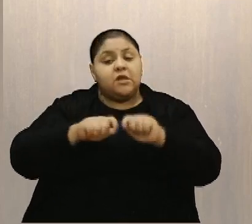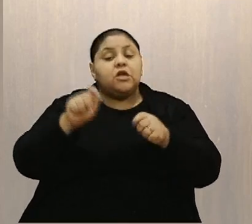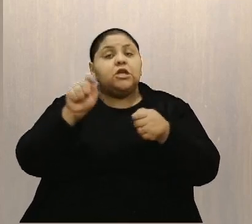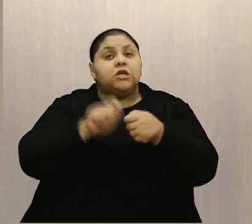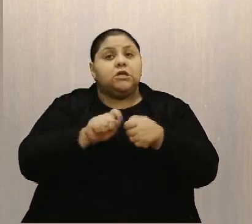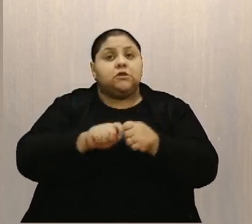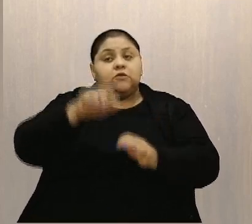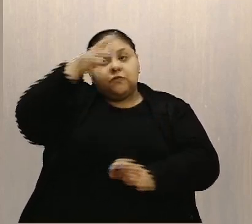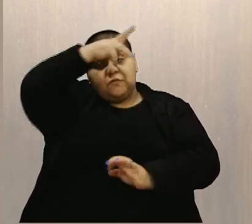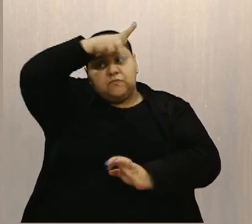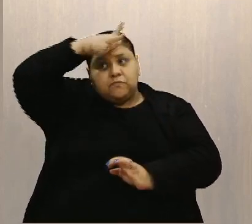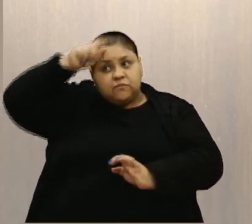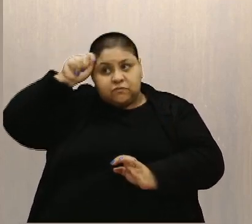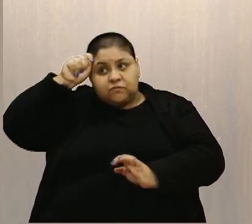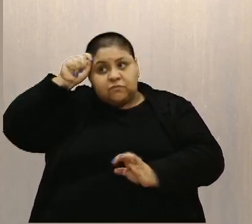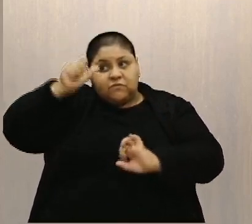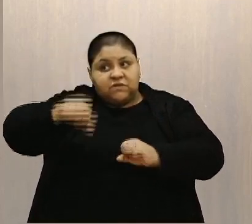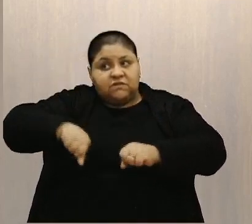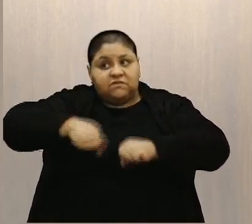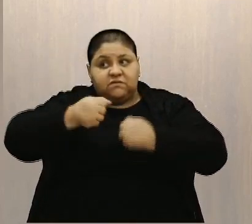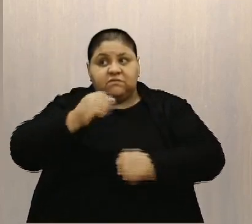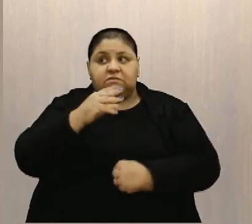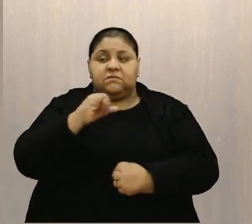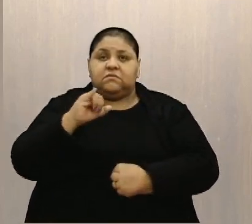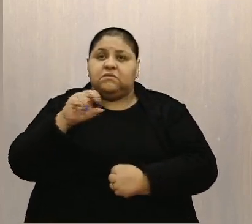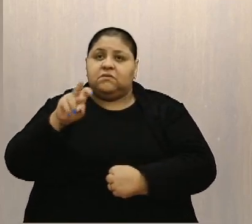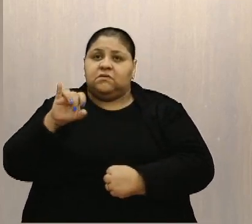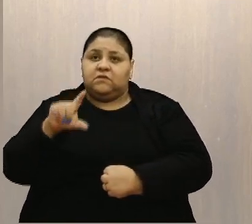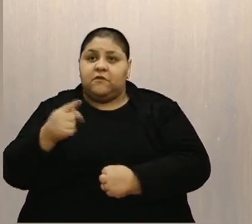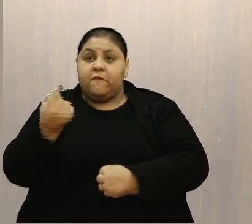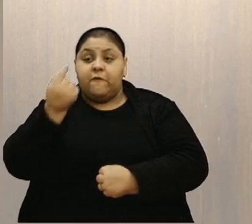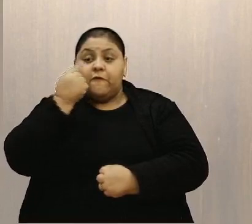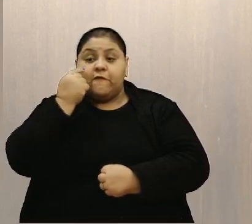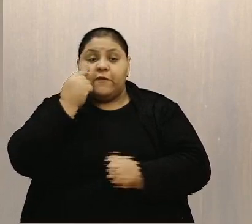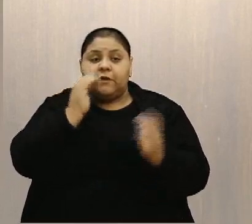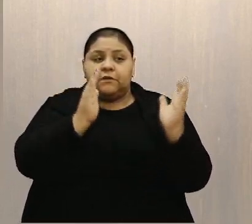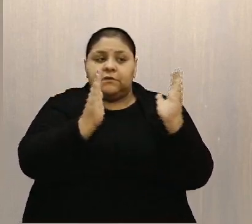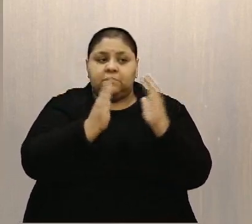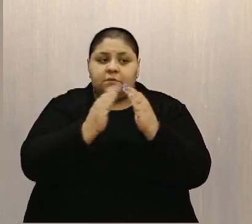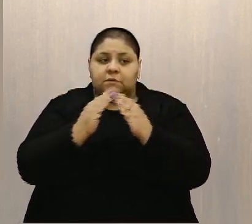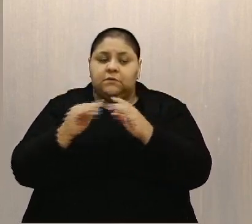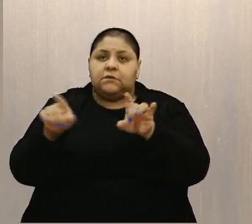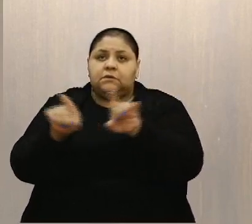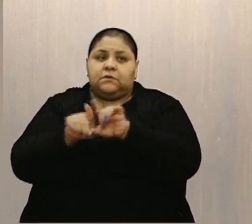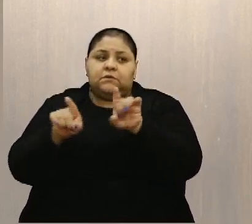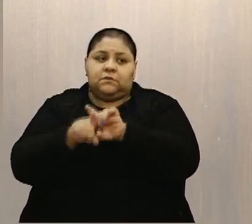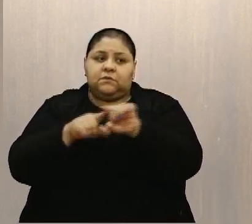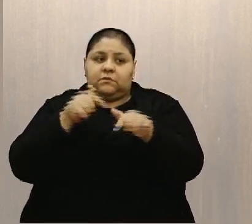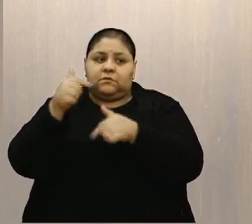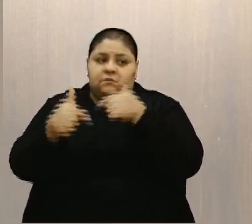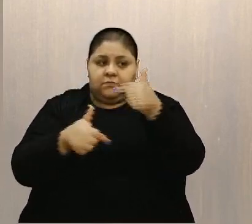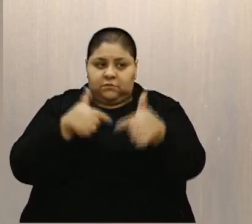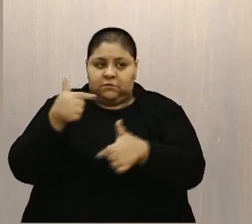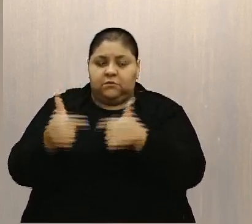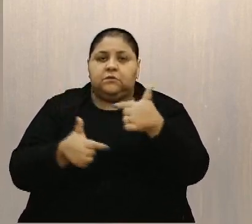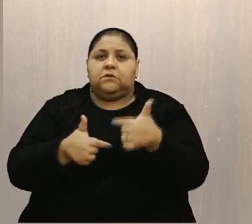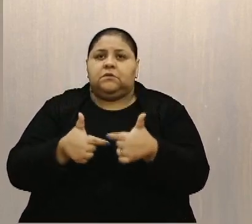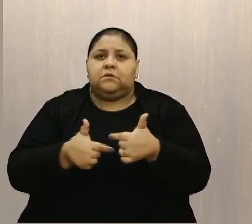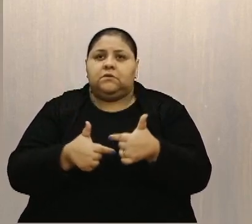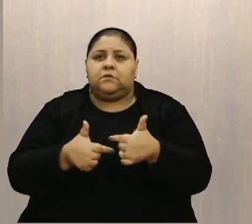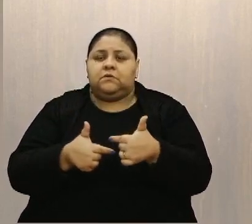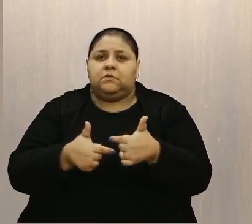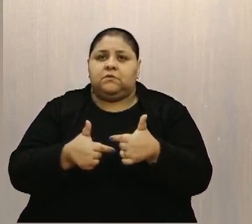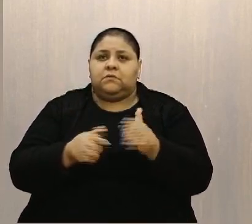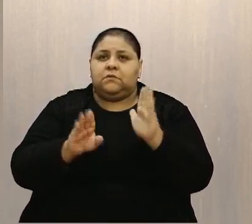o município e a Defesa Civil vejam essas casas, inclusive para trabalhar a questão do